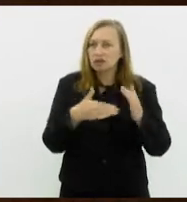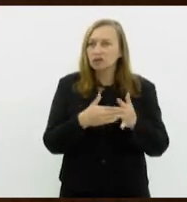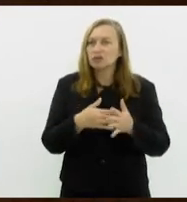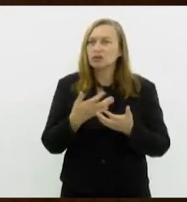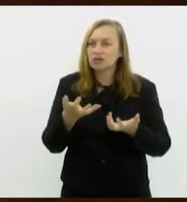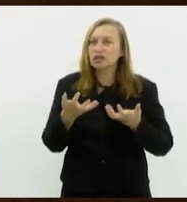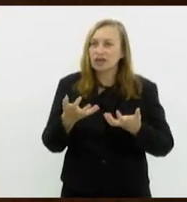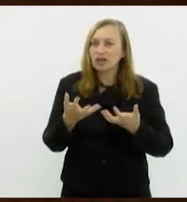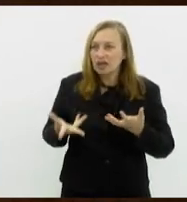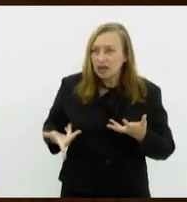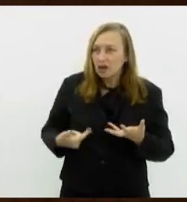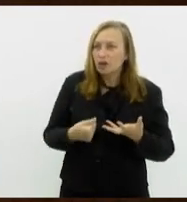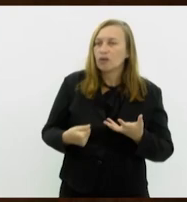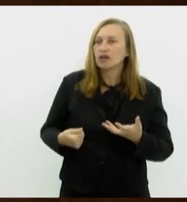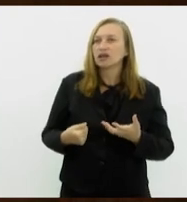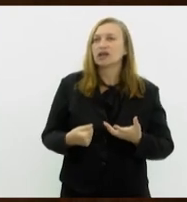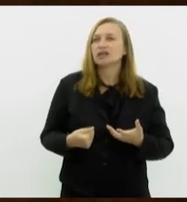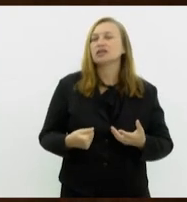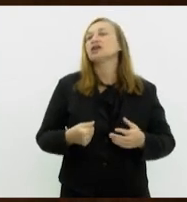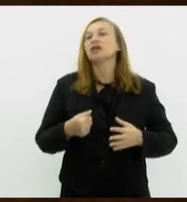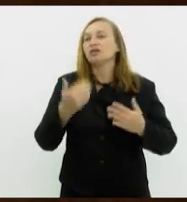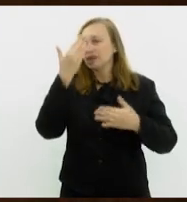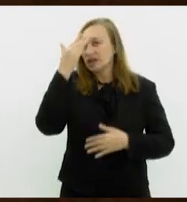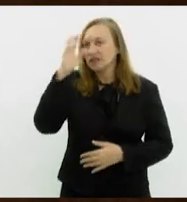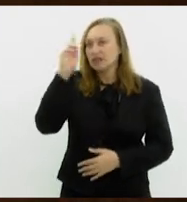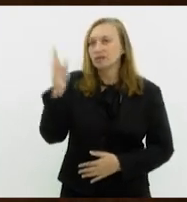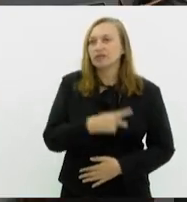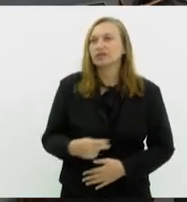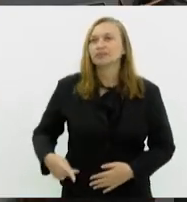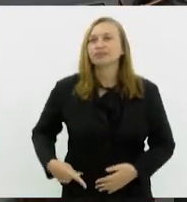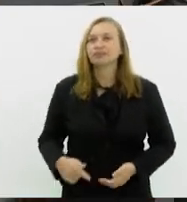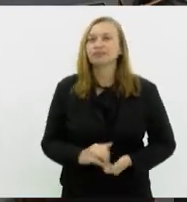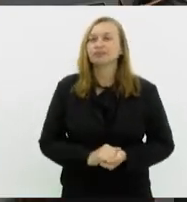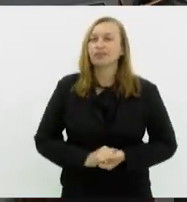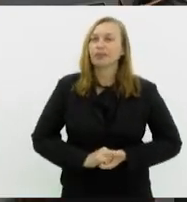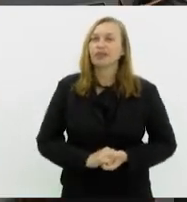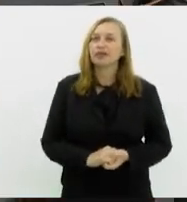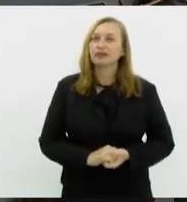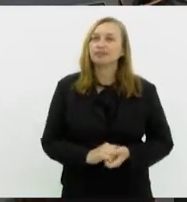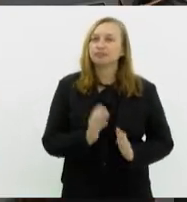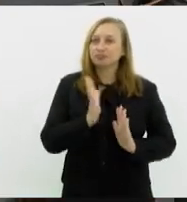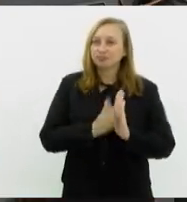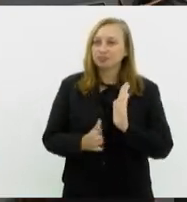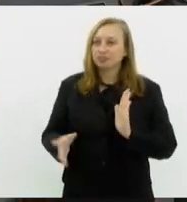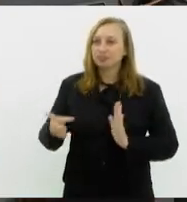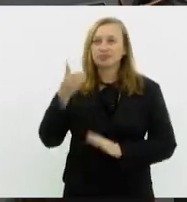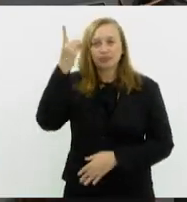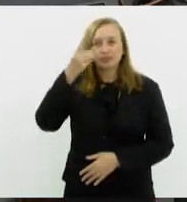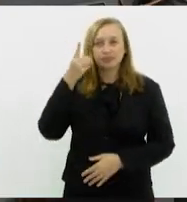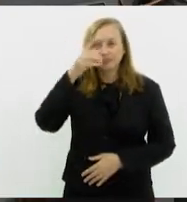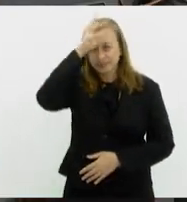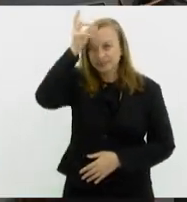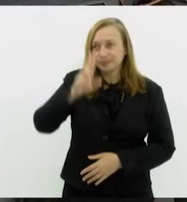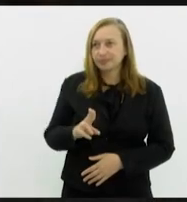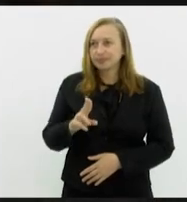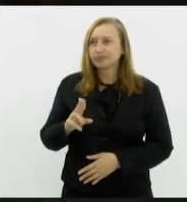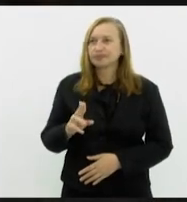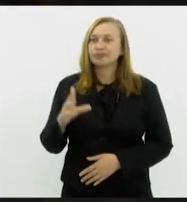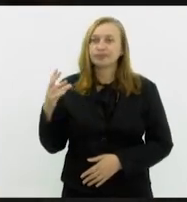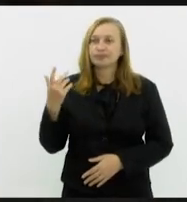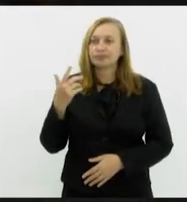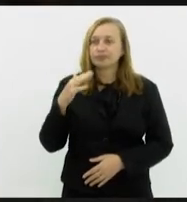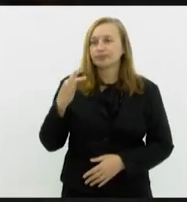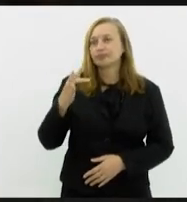querem a paridade e a integralidade. Muito obrigada, senhora presidenta. Pela ordem, deputada Tia Ju. Com brevidade,